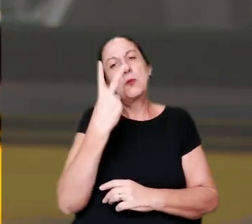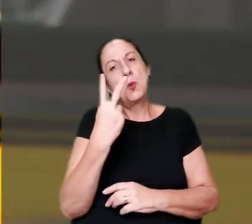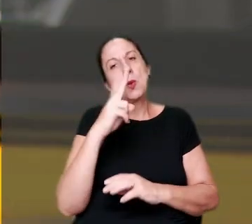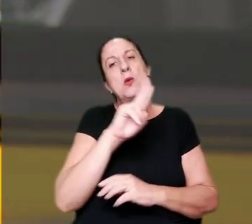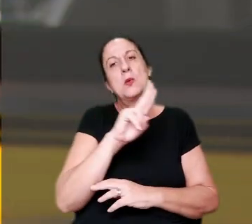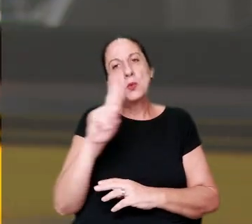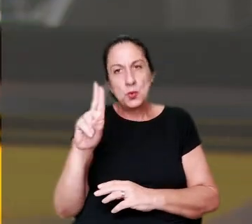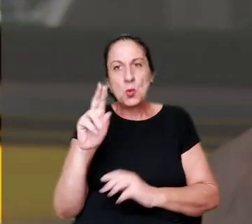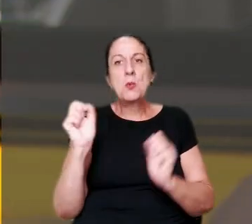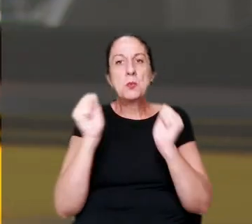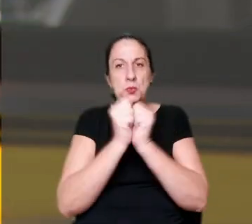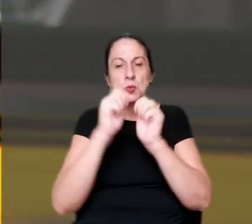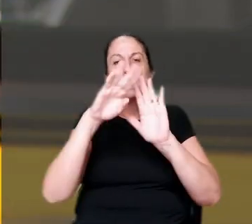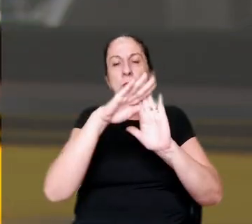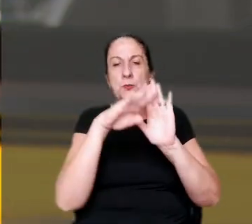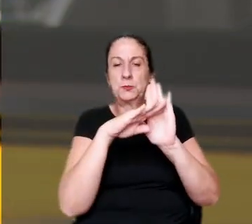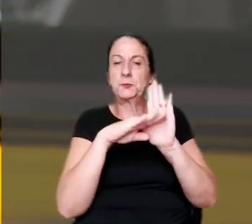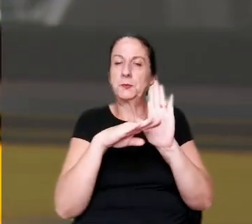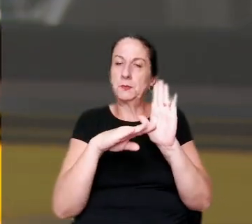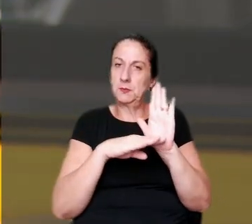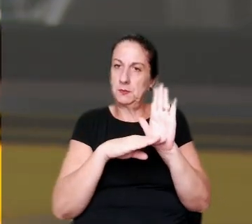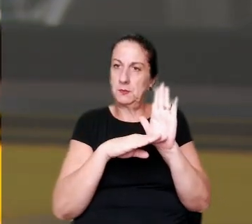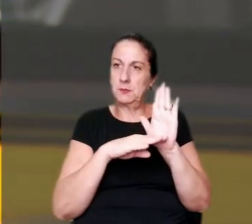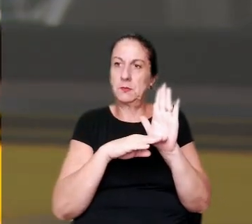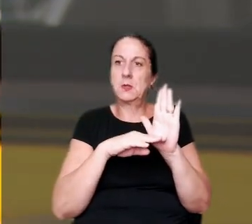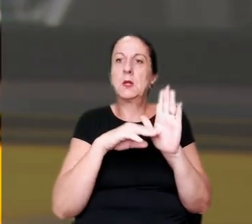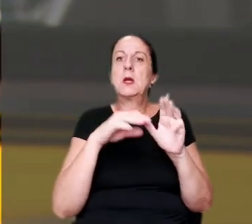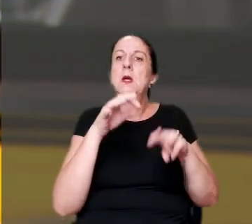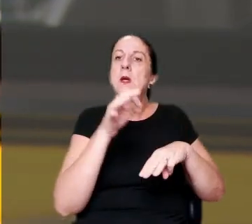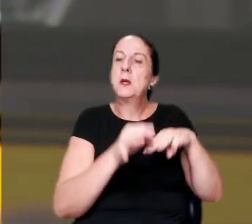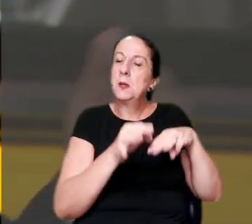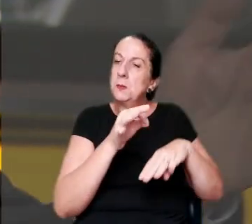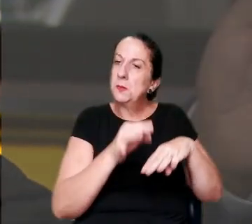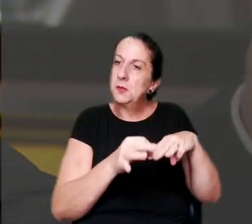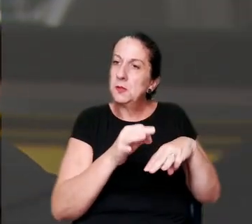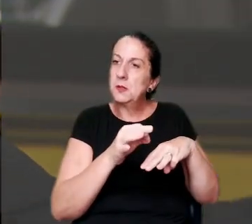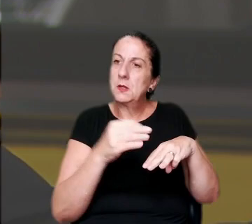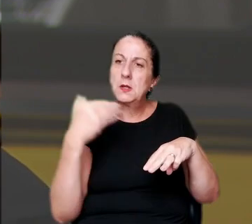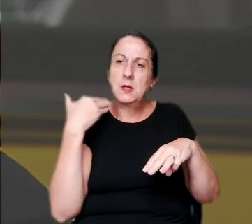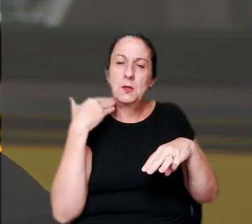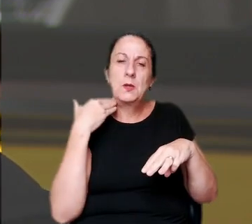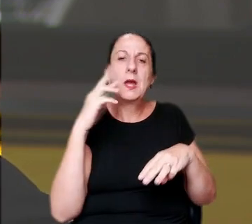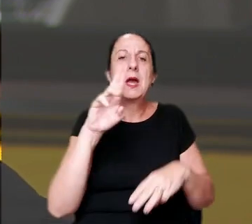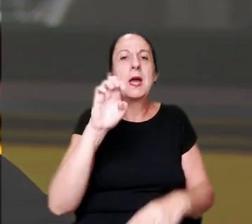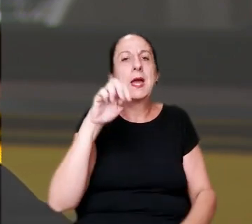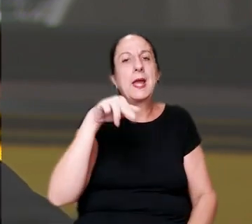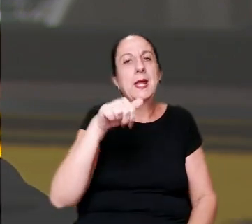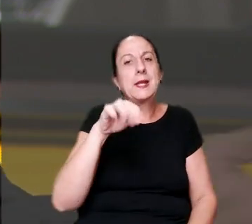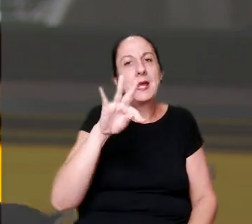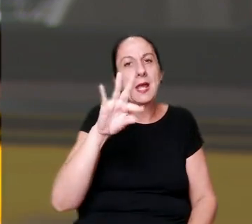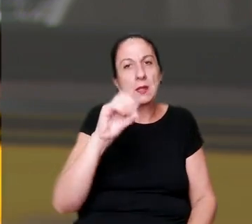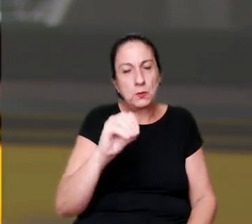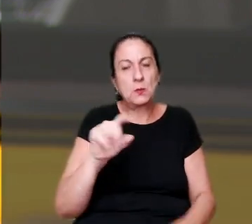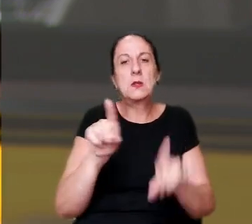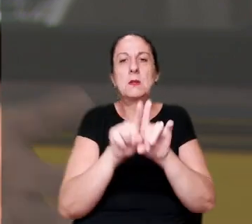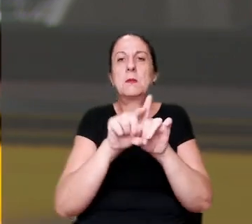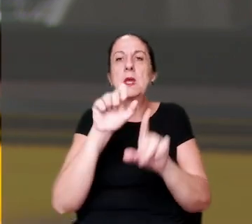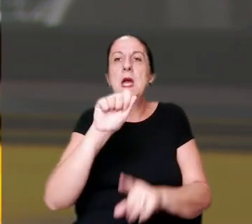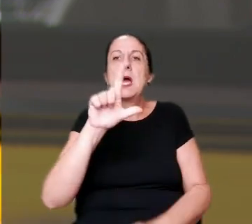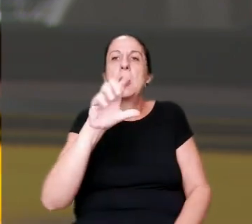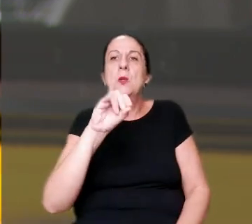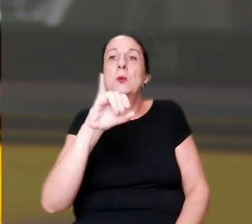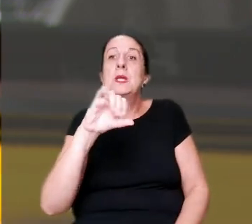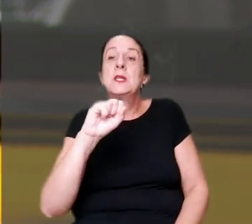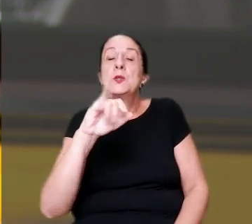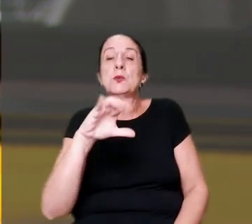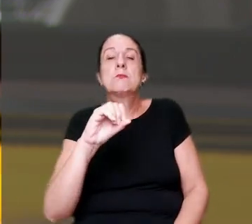2 nomes para integrar a lista, que são os ministros, o juiz Renato e Aloysio.